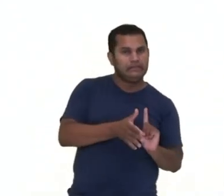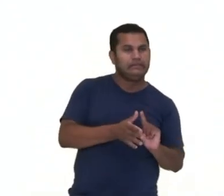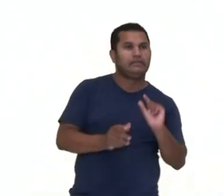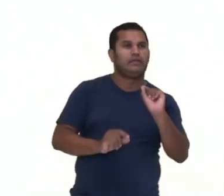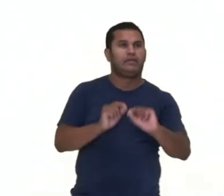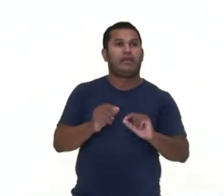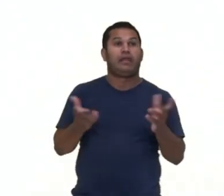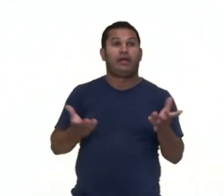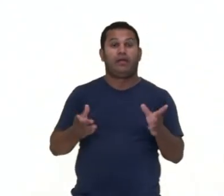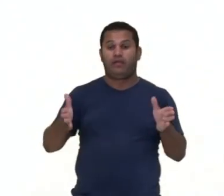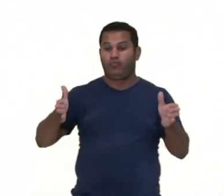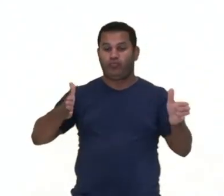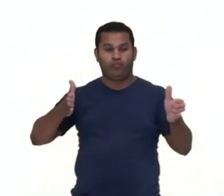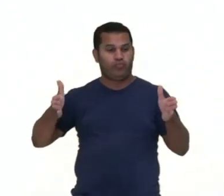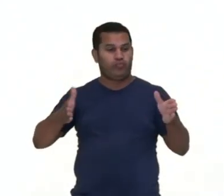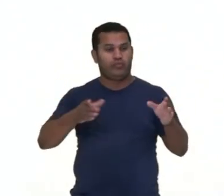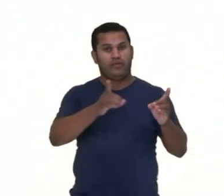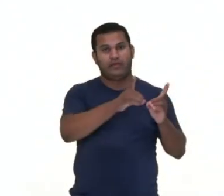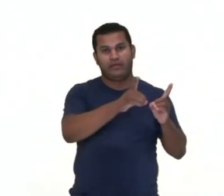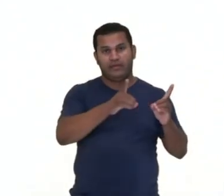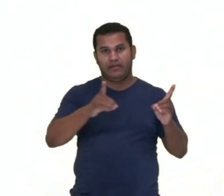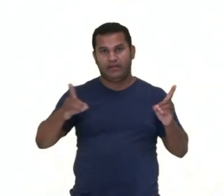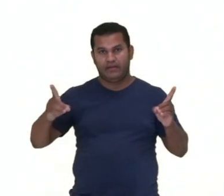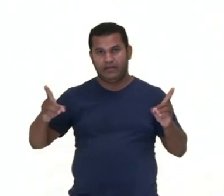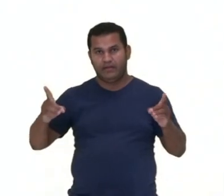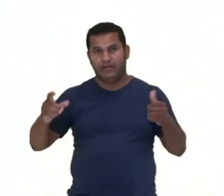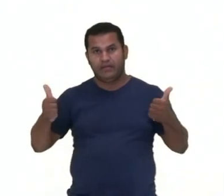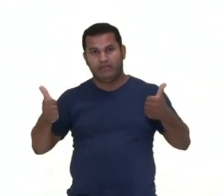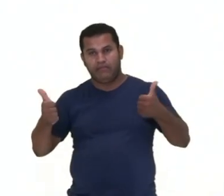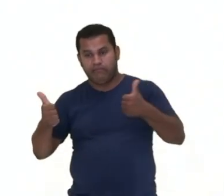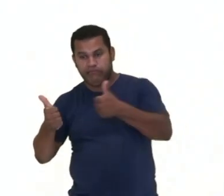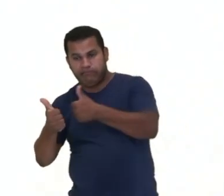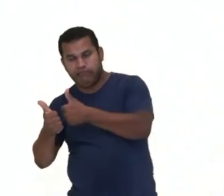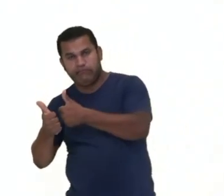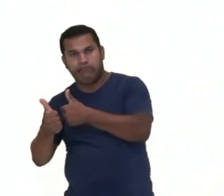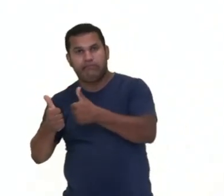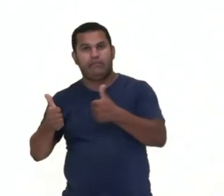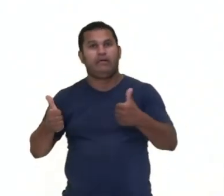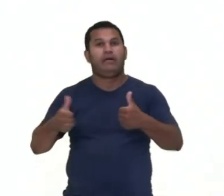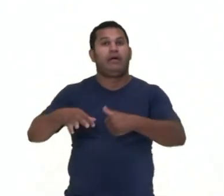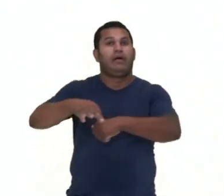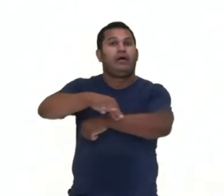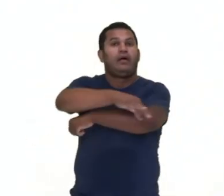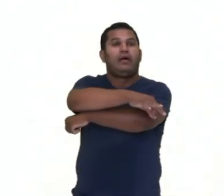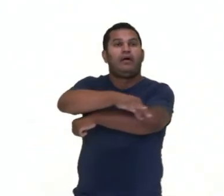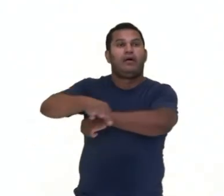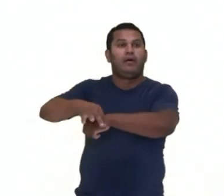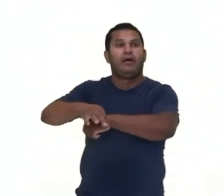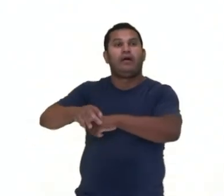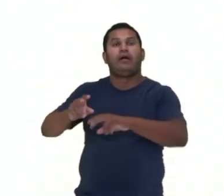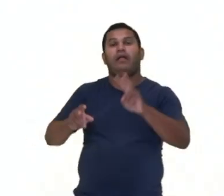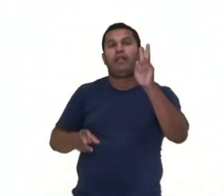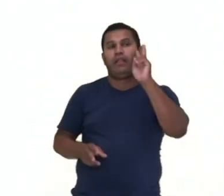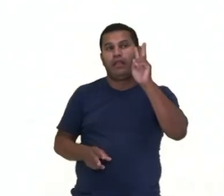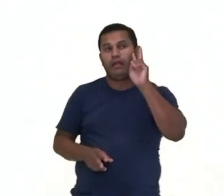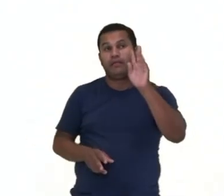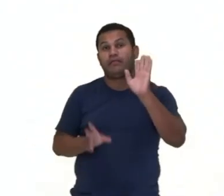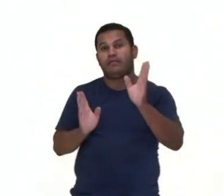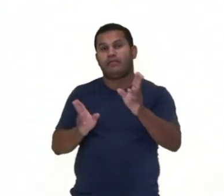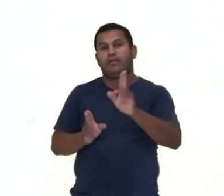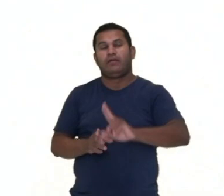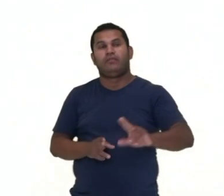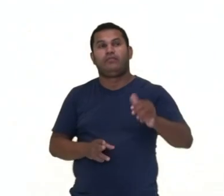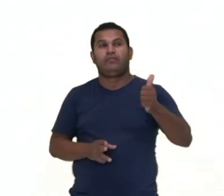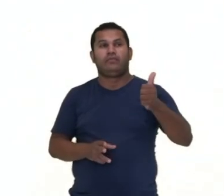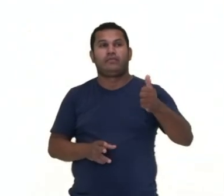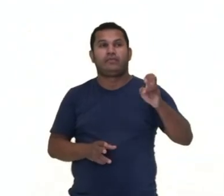seja, 0,005 de metro. Né? Lembre-se que para transformar de milímetro para metro, eu divido por 100. Melhor dizendo,